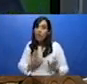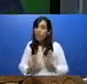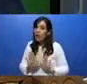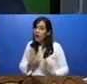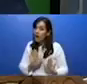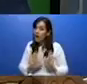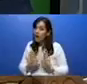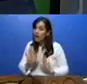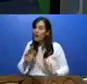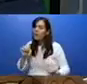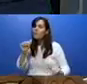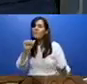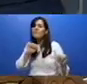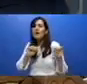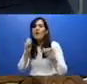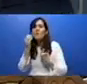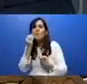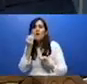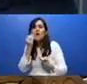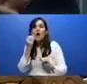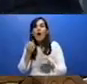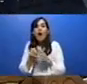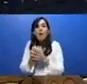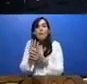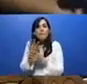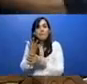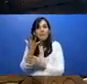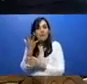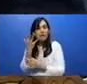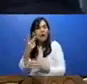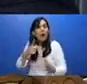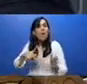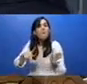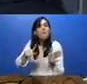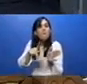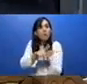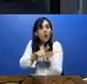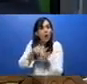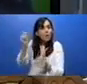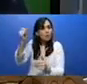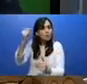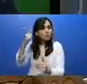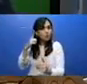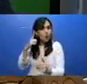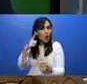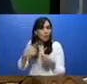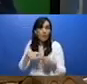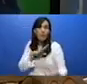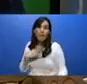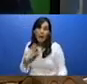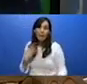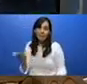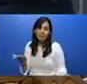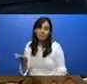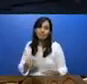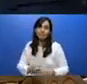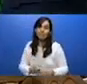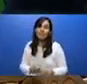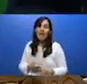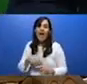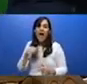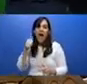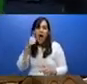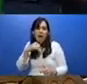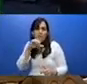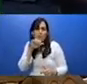essa experiência, para que seja uma planta apropriada para ficar no sol. Senão vocês vão matar a plantinha da mamãe aí, da